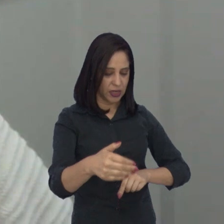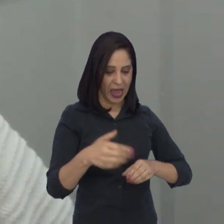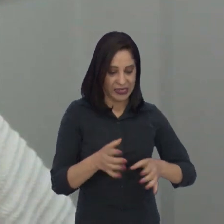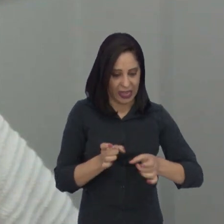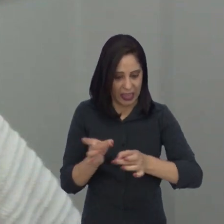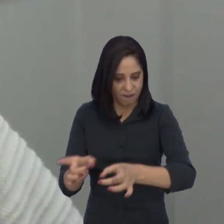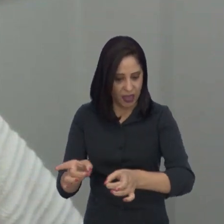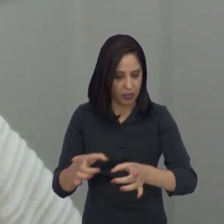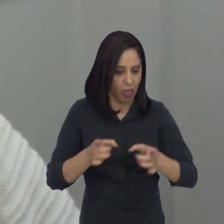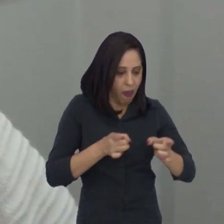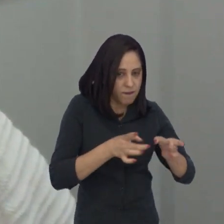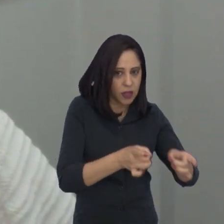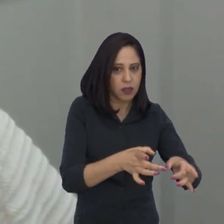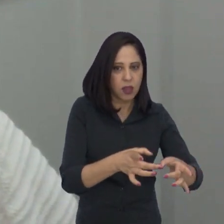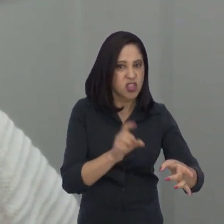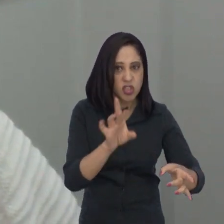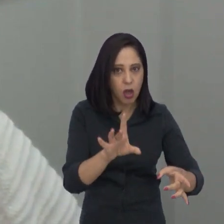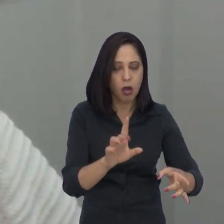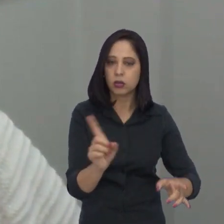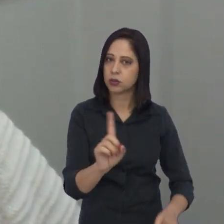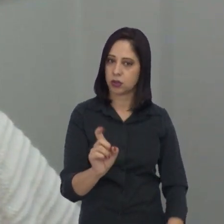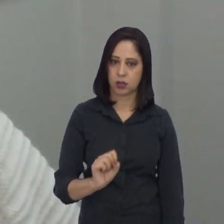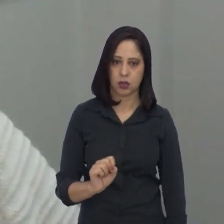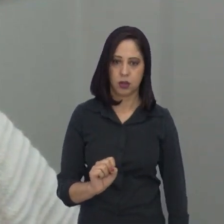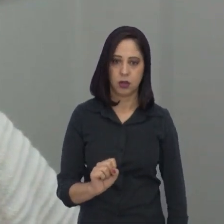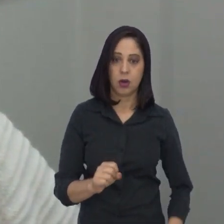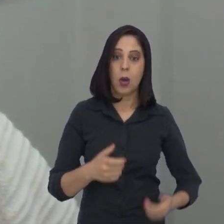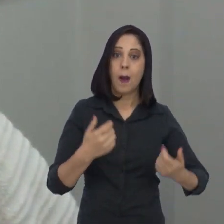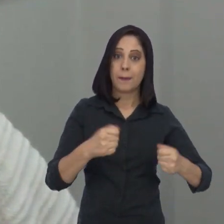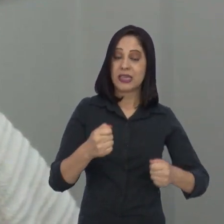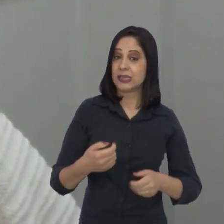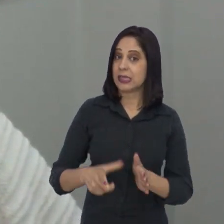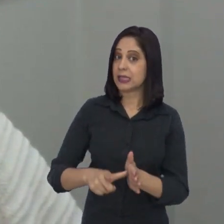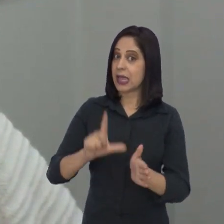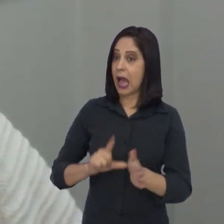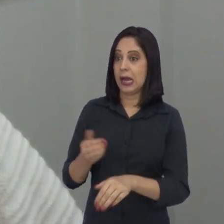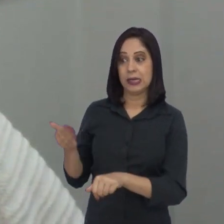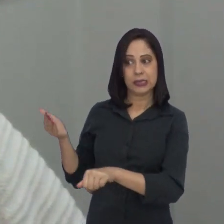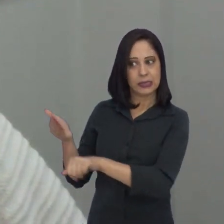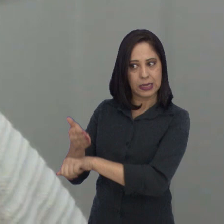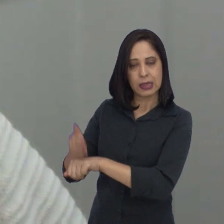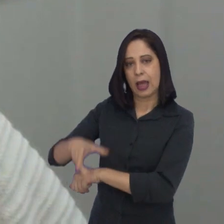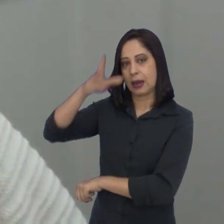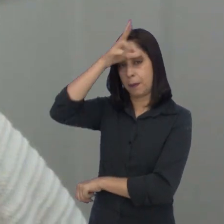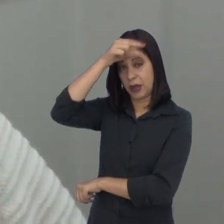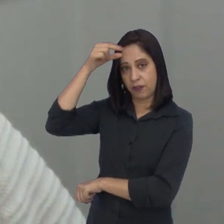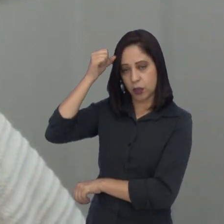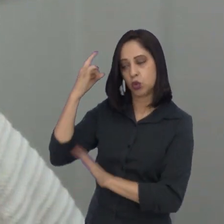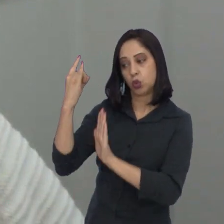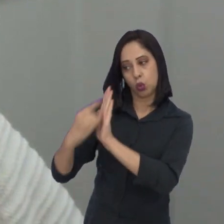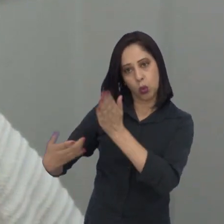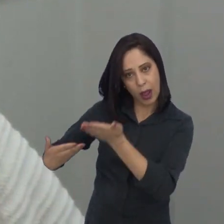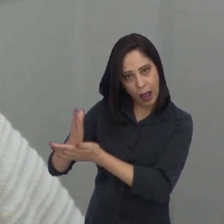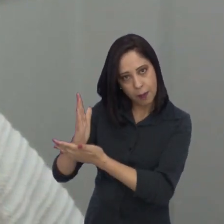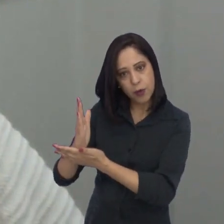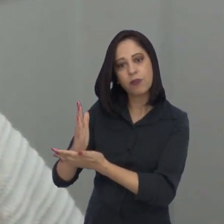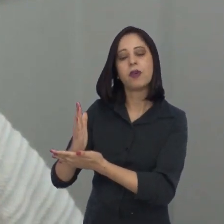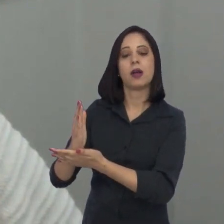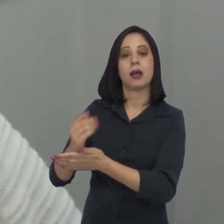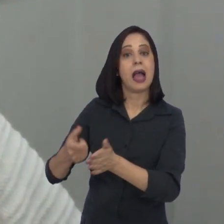os pedacinhos, sem aprovação do município, sem estudos,